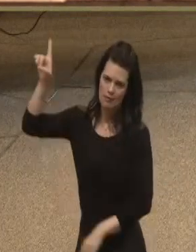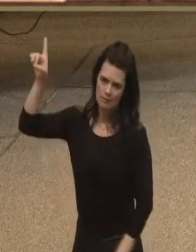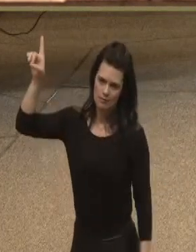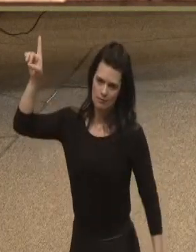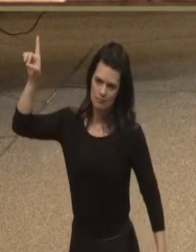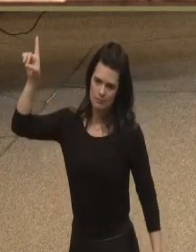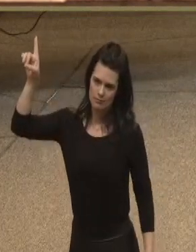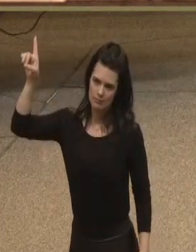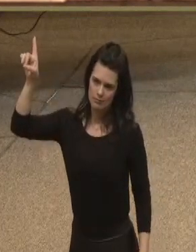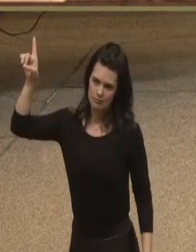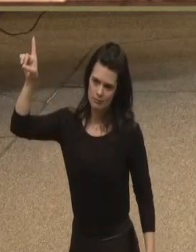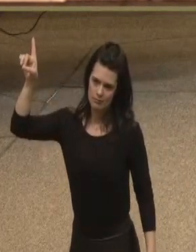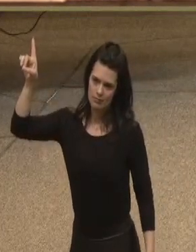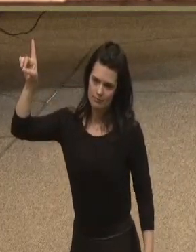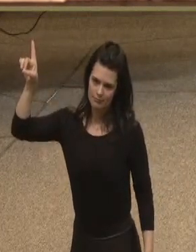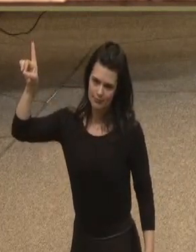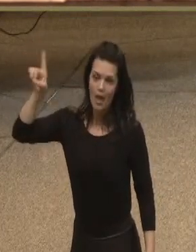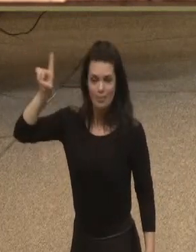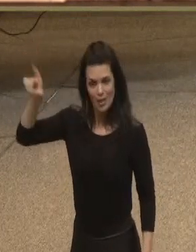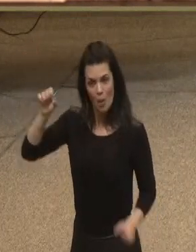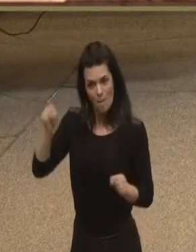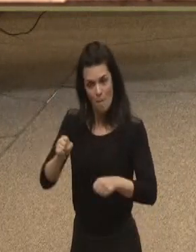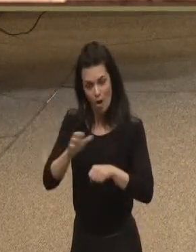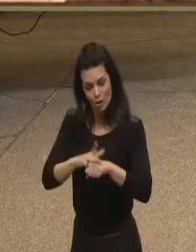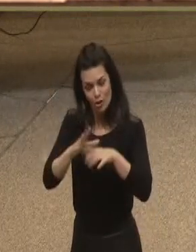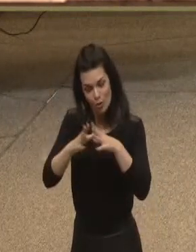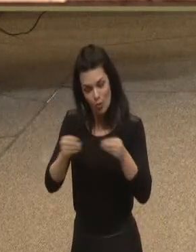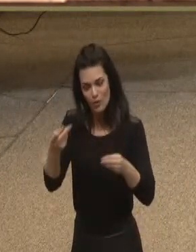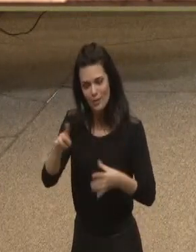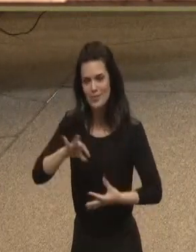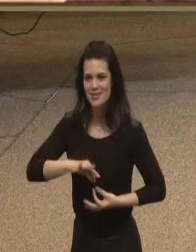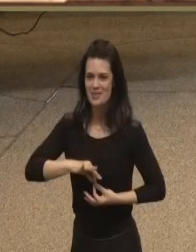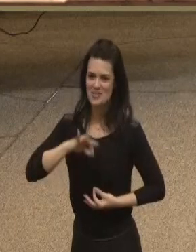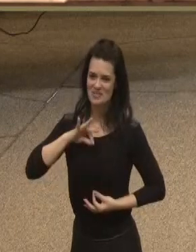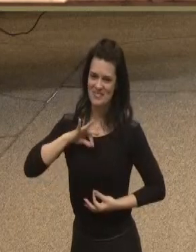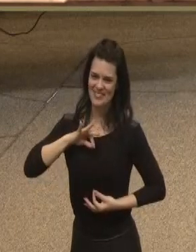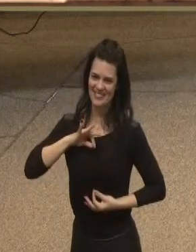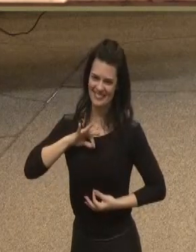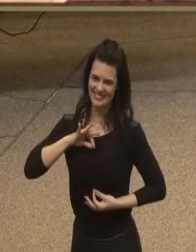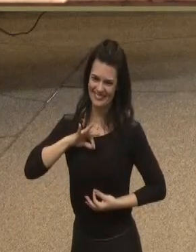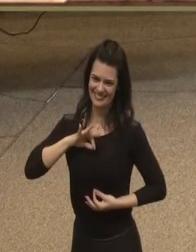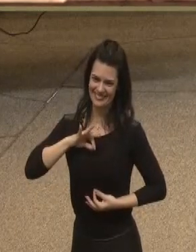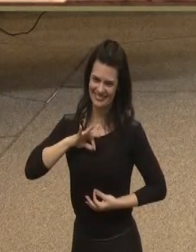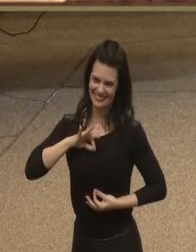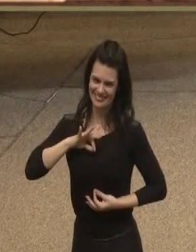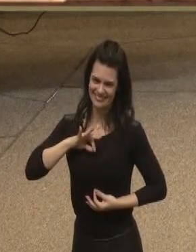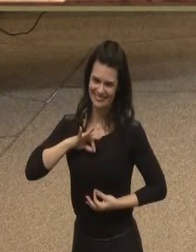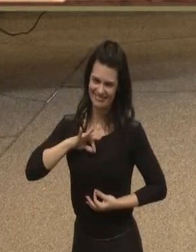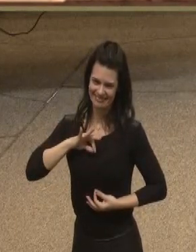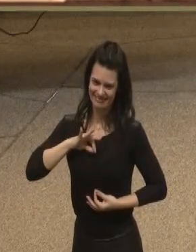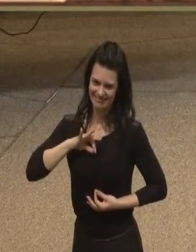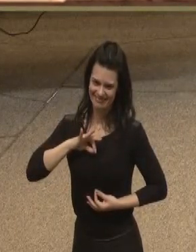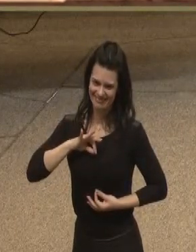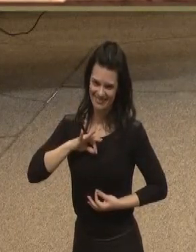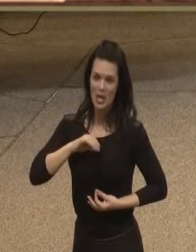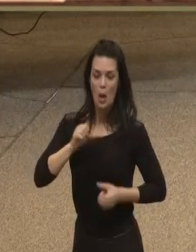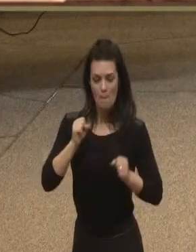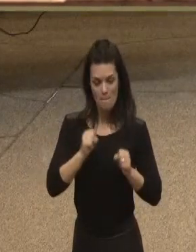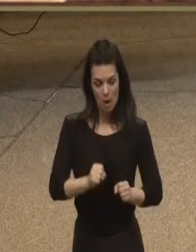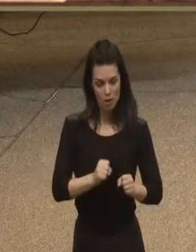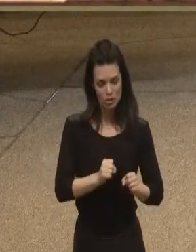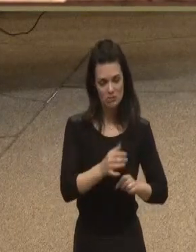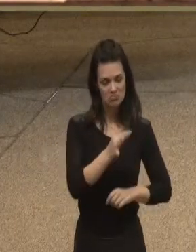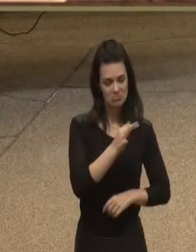desse fermento ensurdecedor, fermento dos fariseus e saduceus, fermento